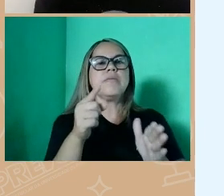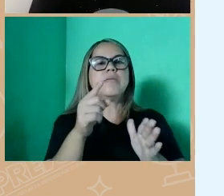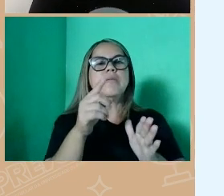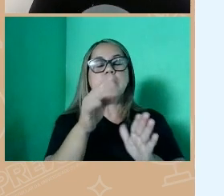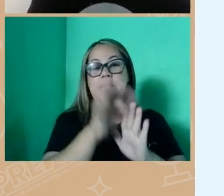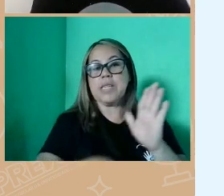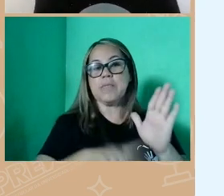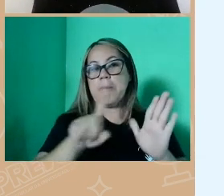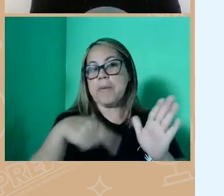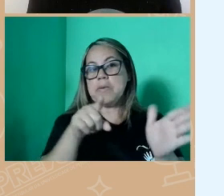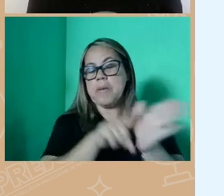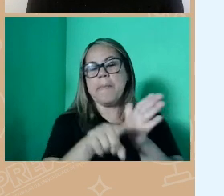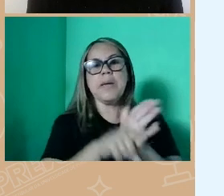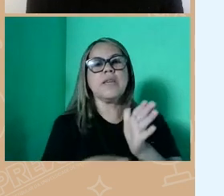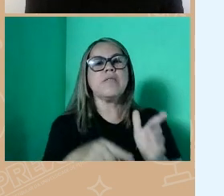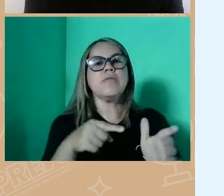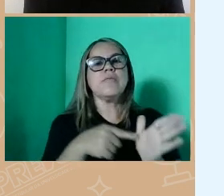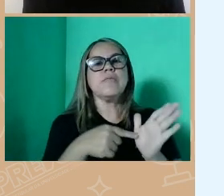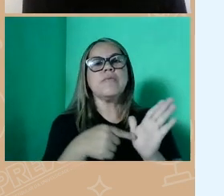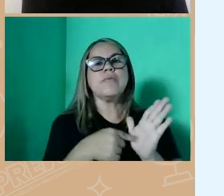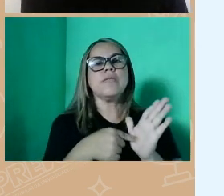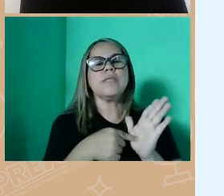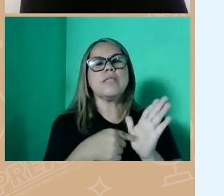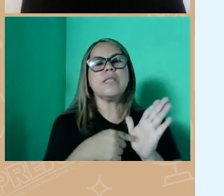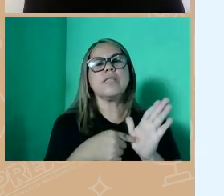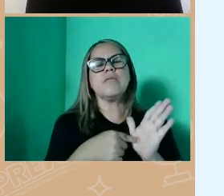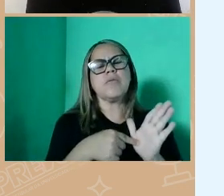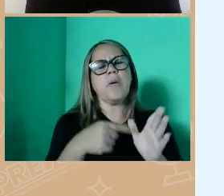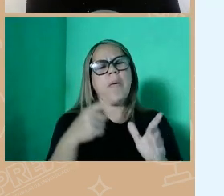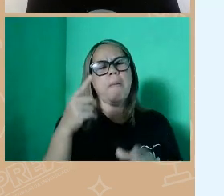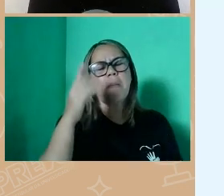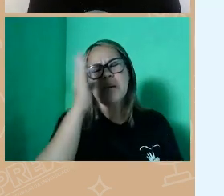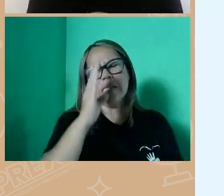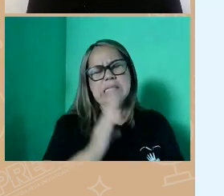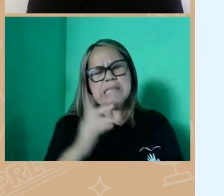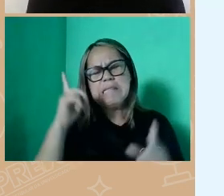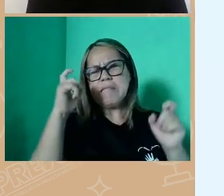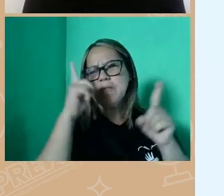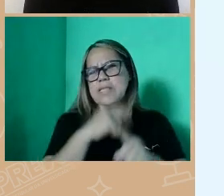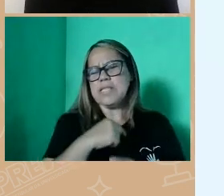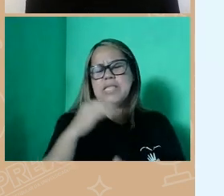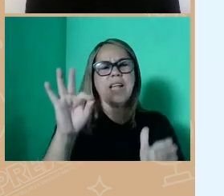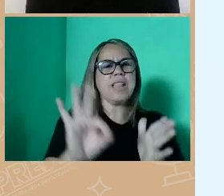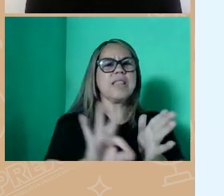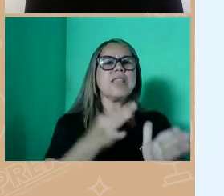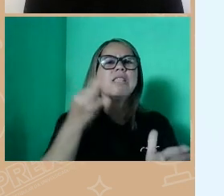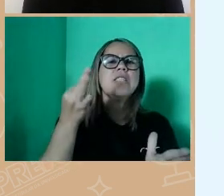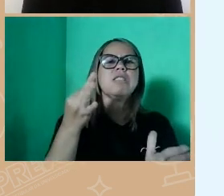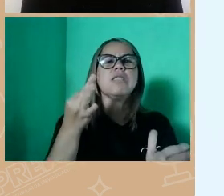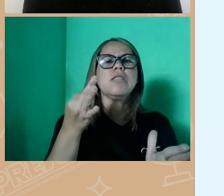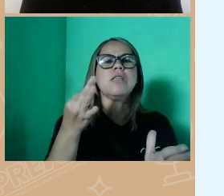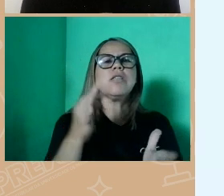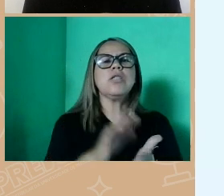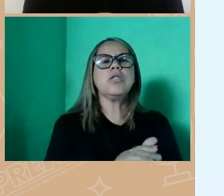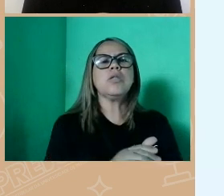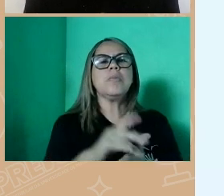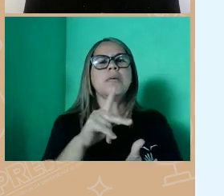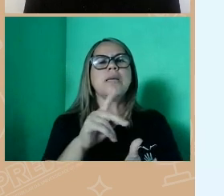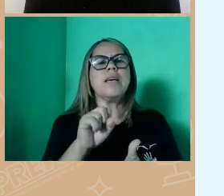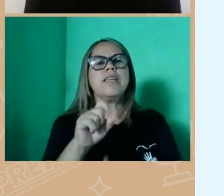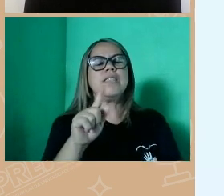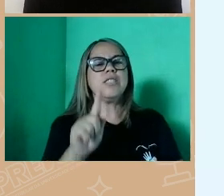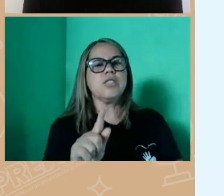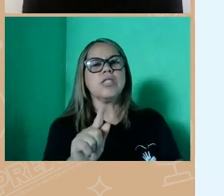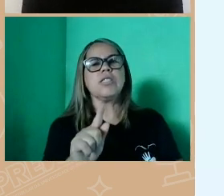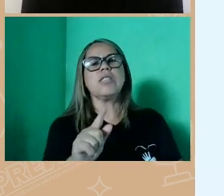questão. O caso envolvendo o brasileiro é complexo. Assim que assinou com o PSG, Paris Saint-Germain, a instituição